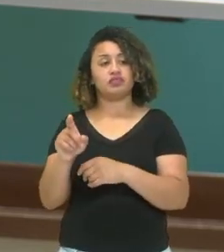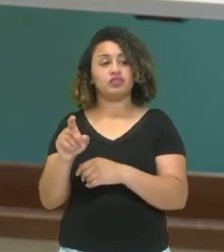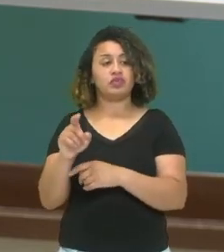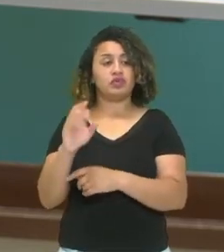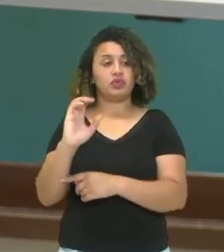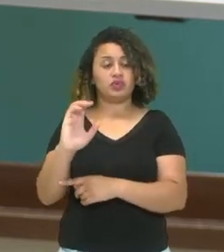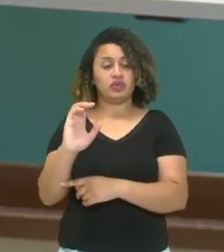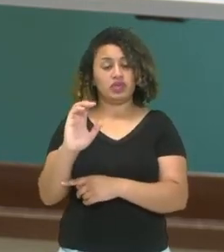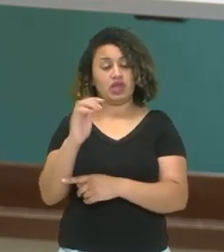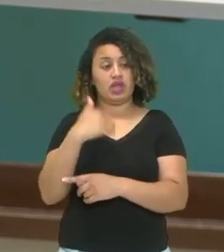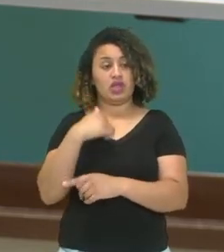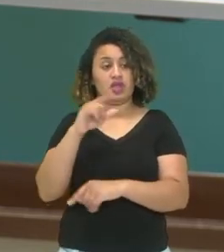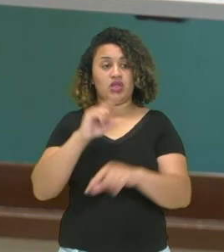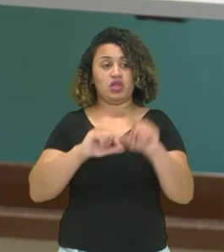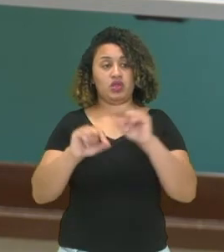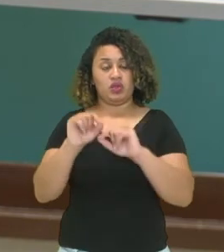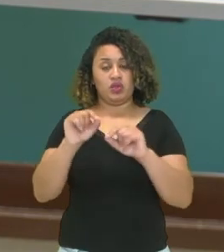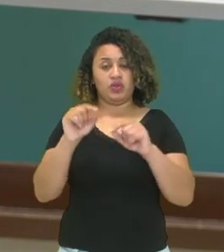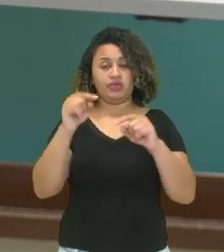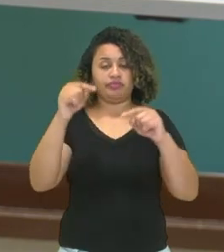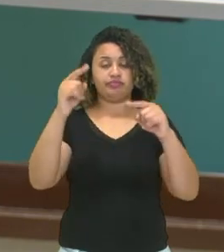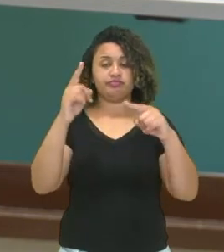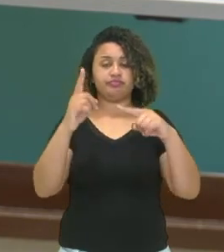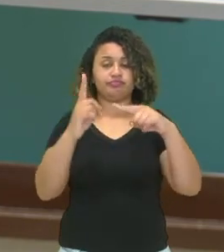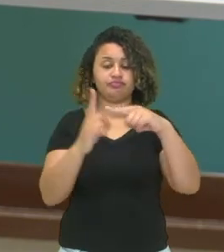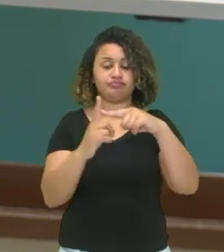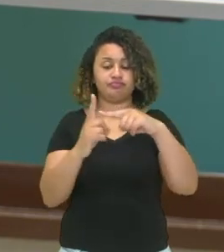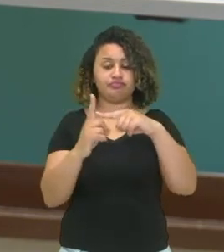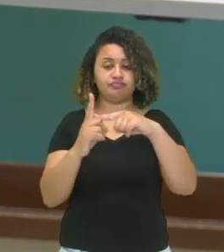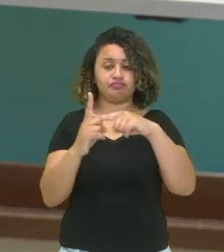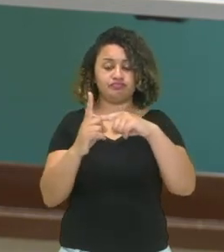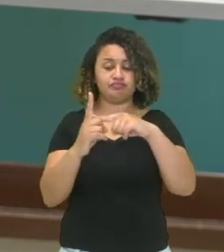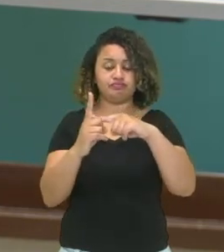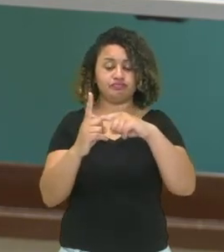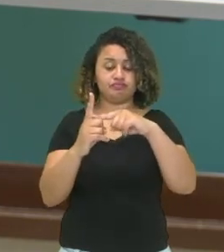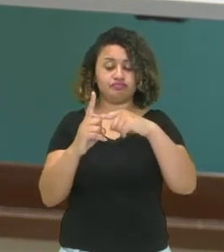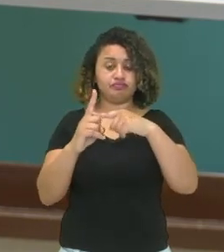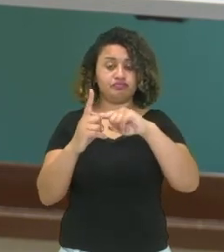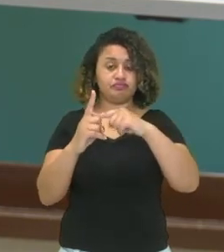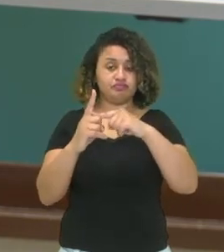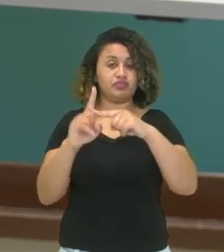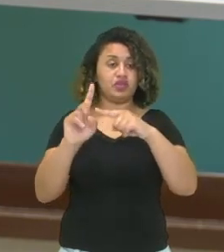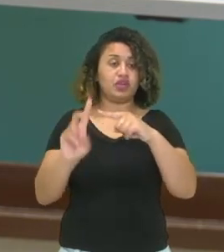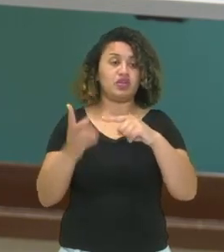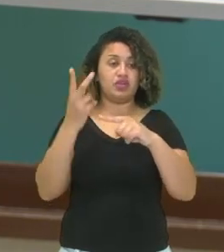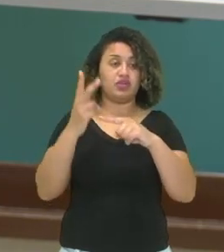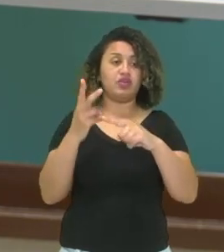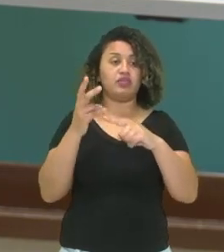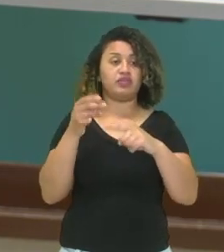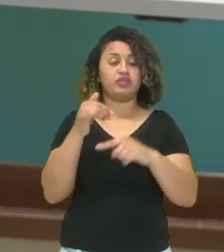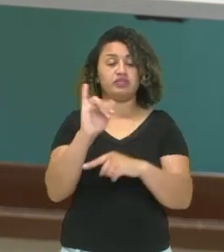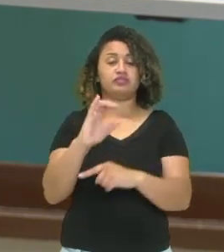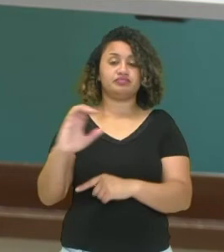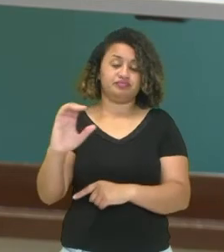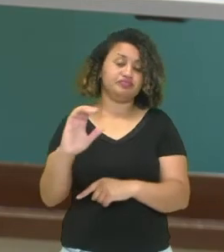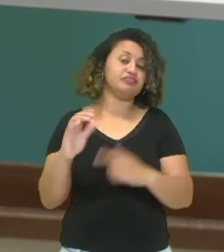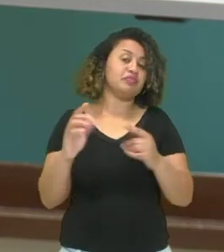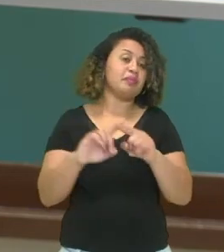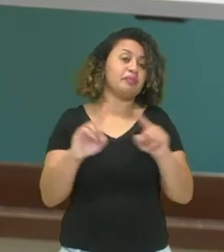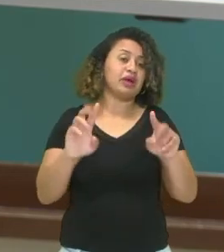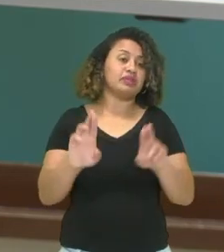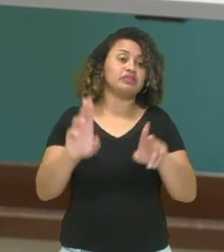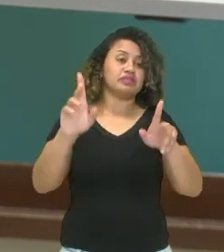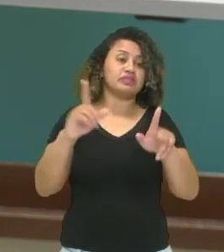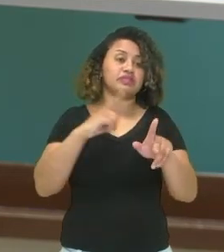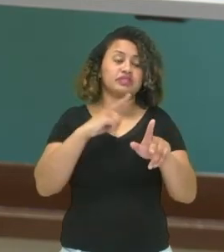que eu determinei, que é o cruzamento entre essa linha e essa linha, vai ser o valor de Y de C. A diferença entre os Y